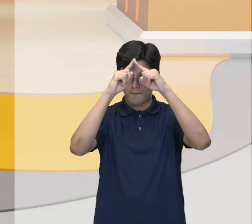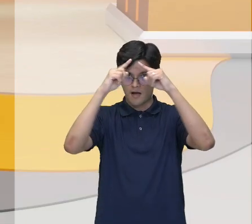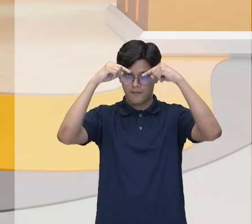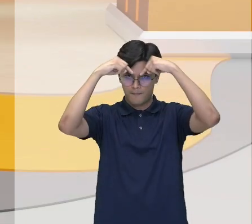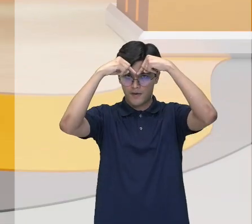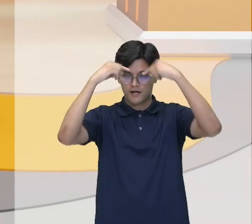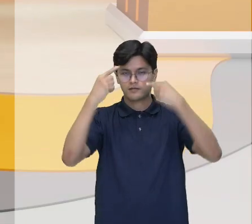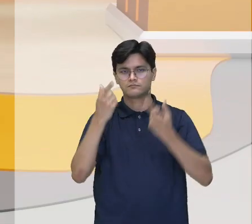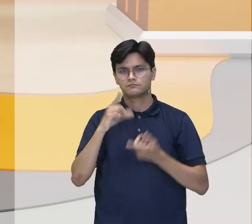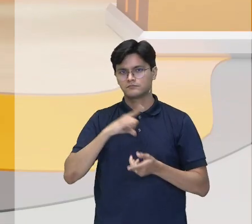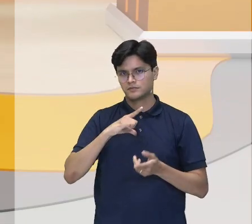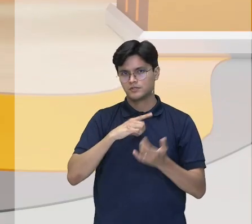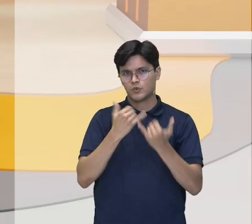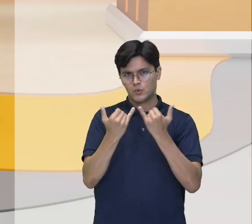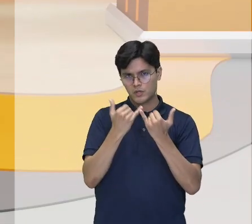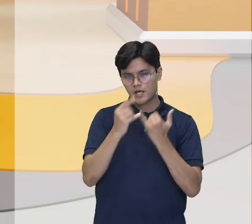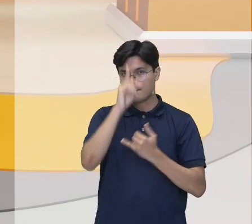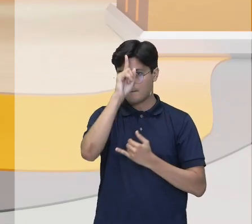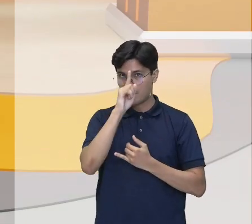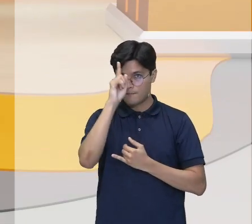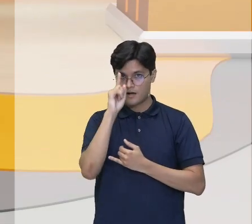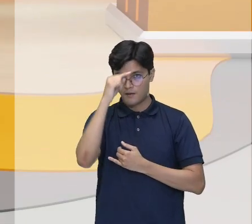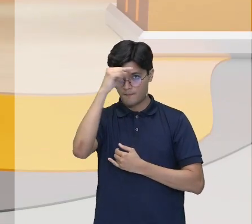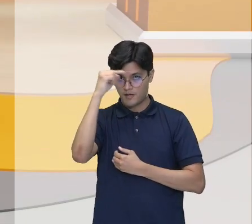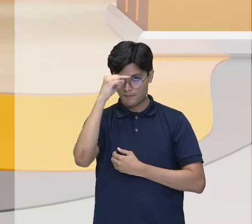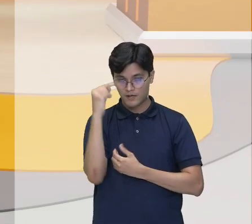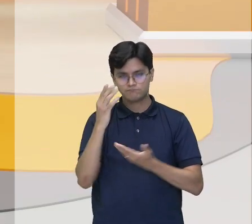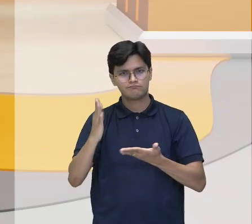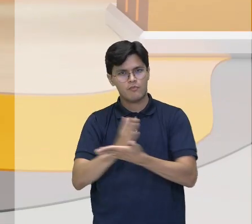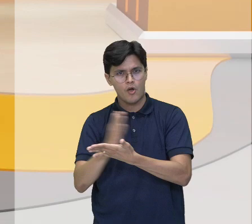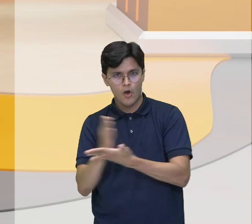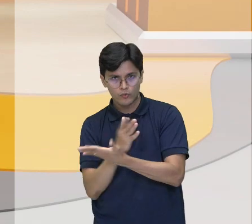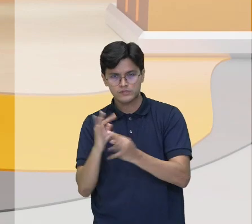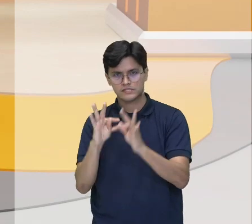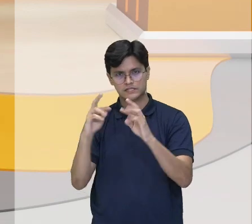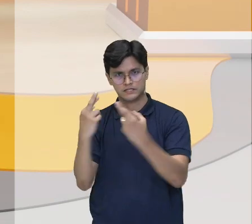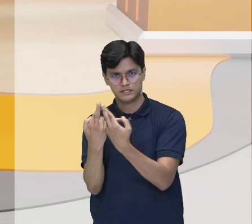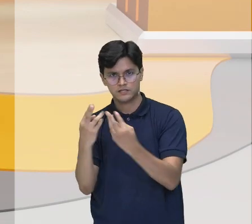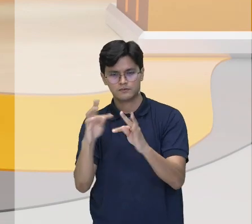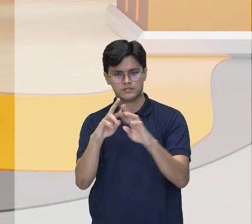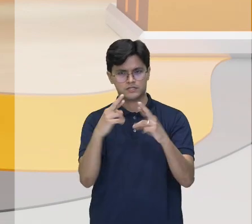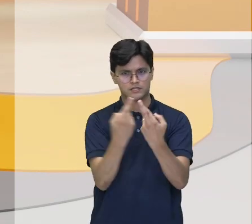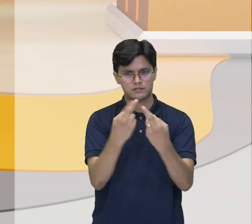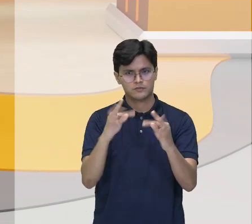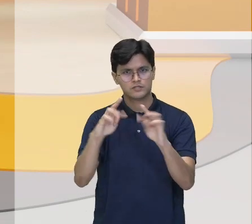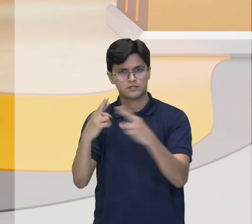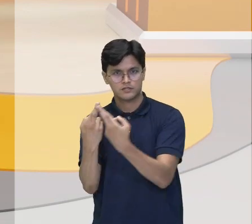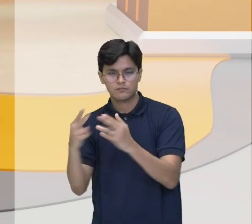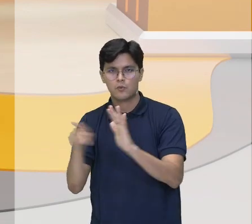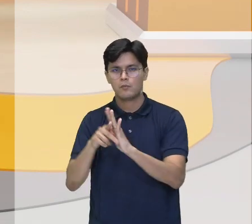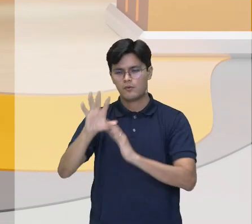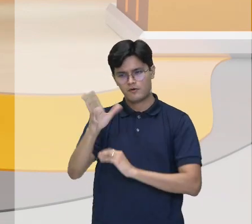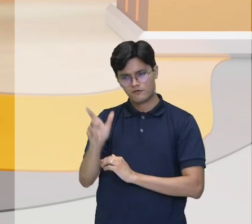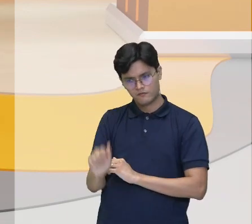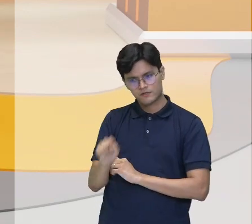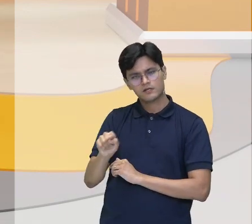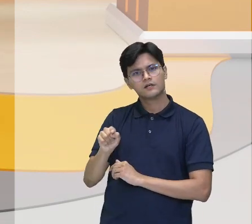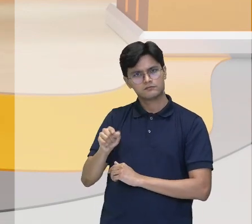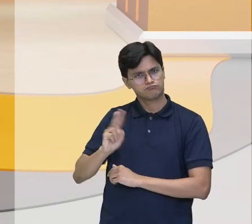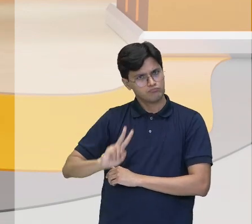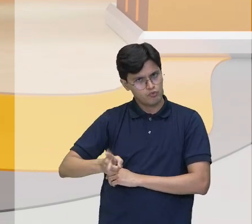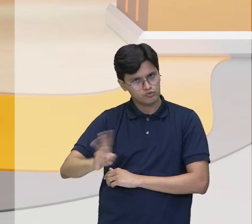escarificações. Em algumas tribos africanas, esse tipo de ritual ainda é feito, ok?